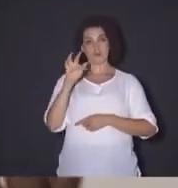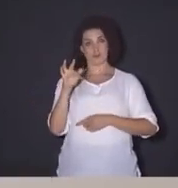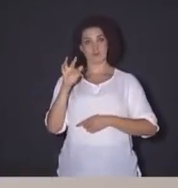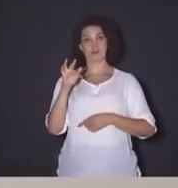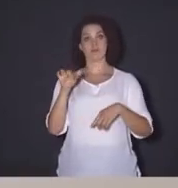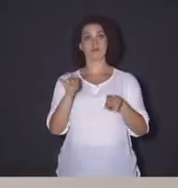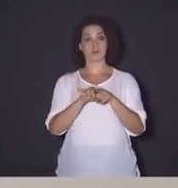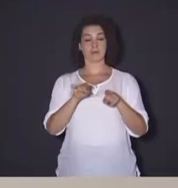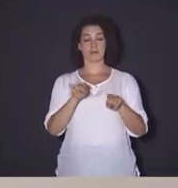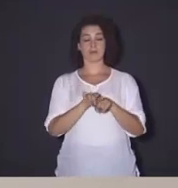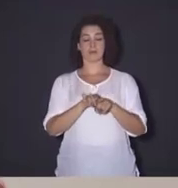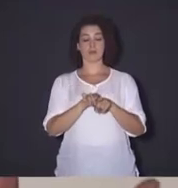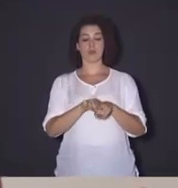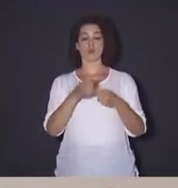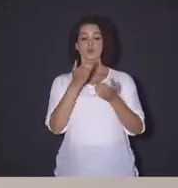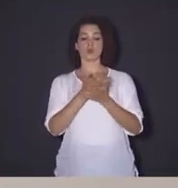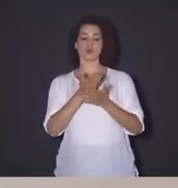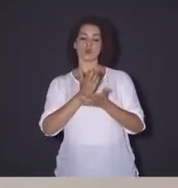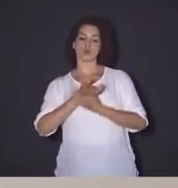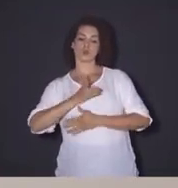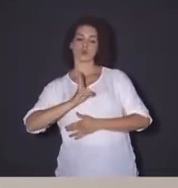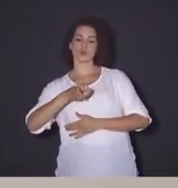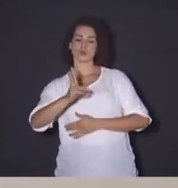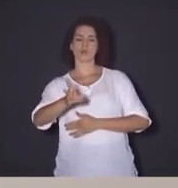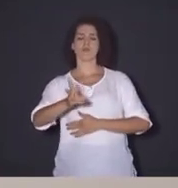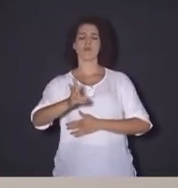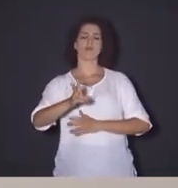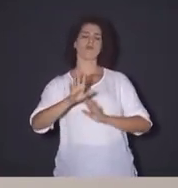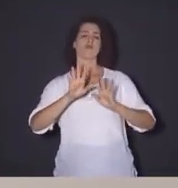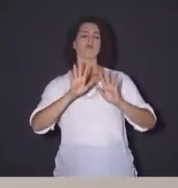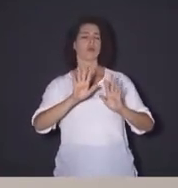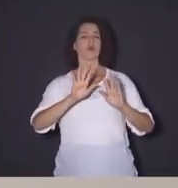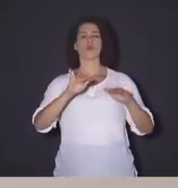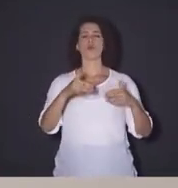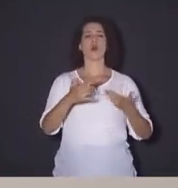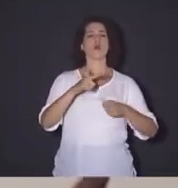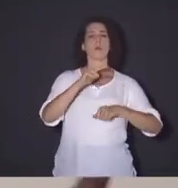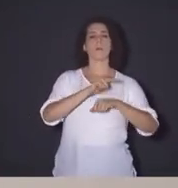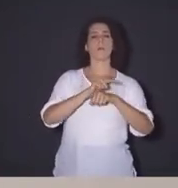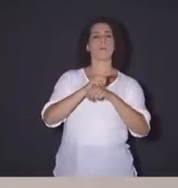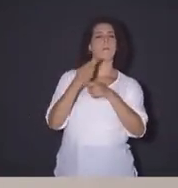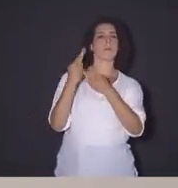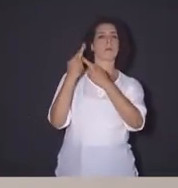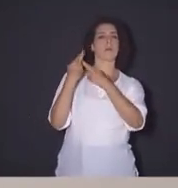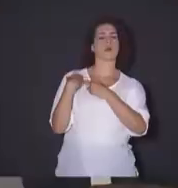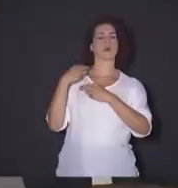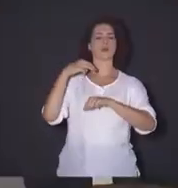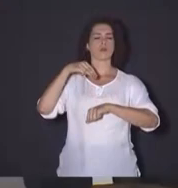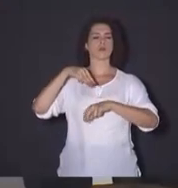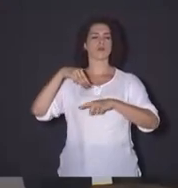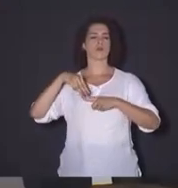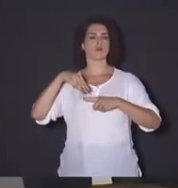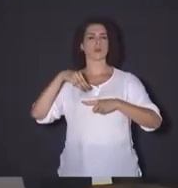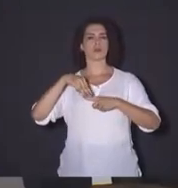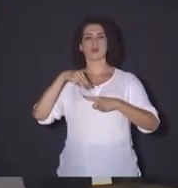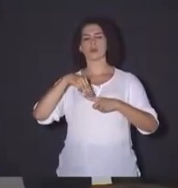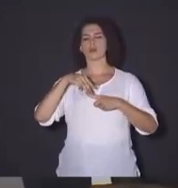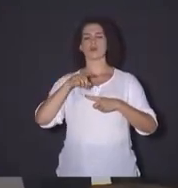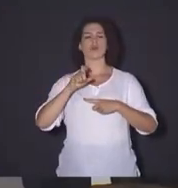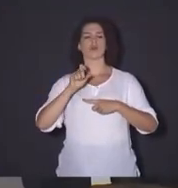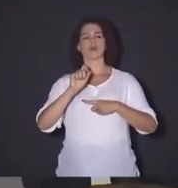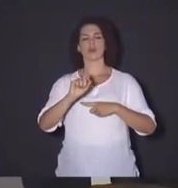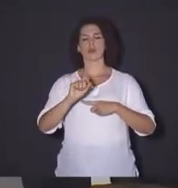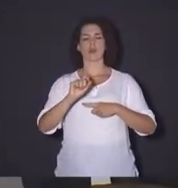como que o senhor vê o papel dos municípios na construção da formação inicial e continuada dos